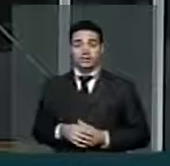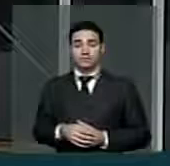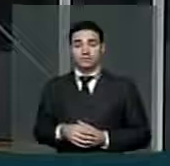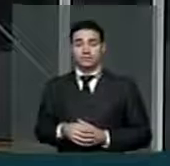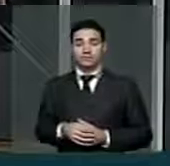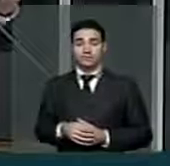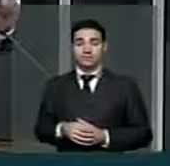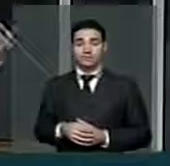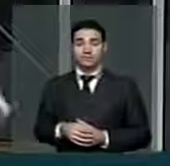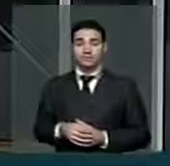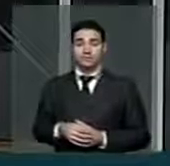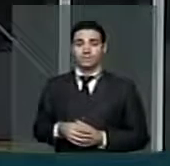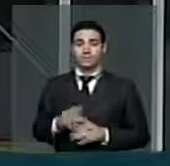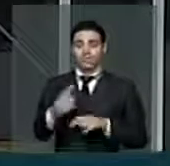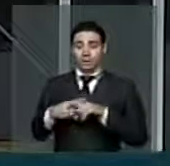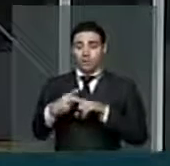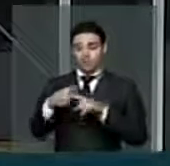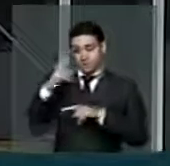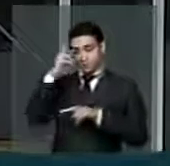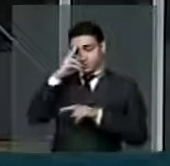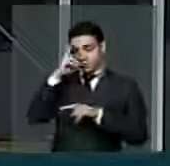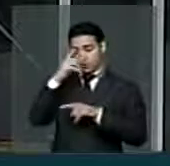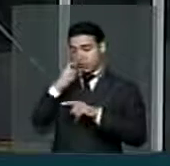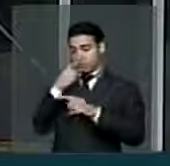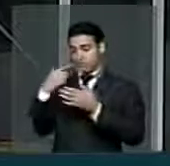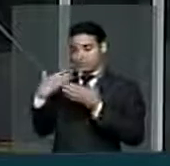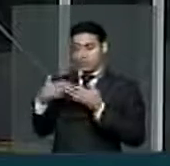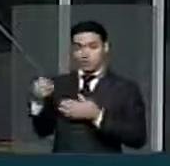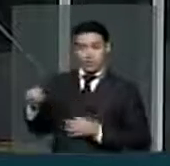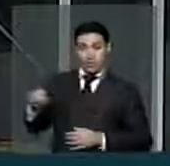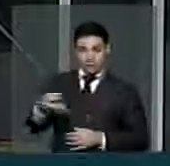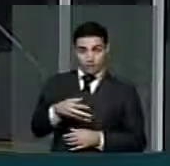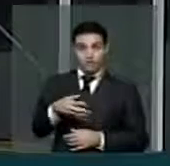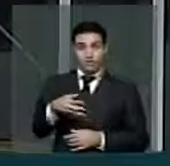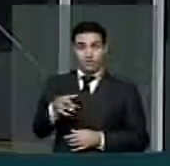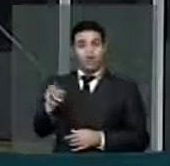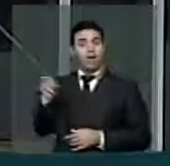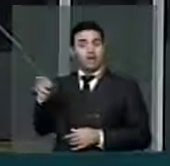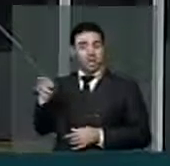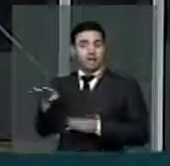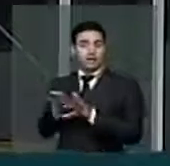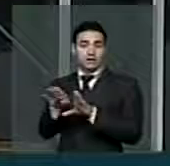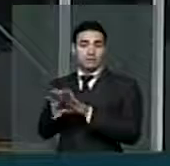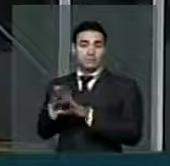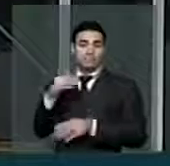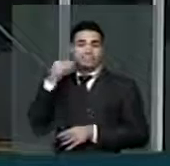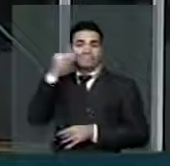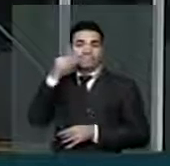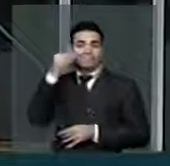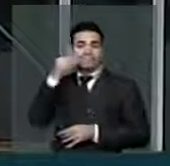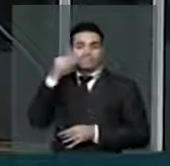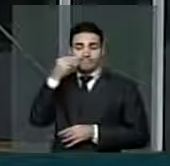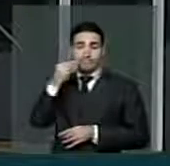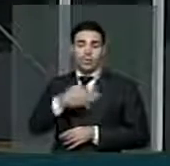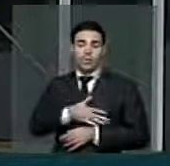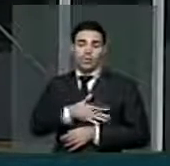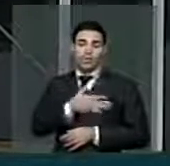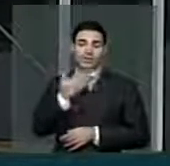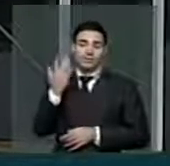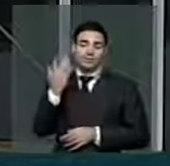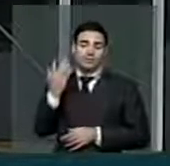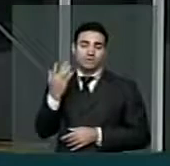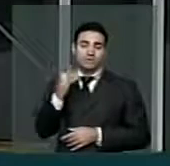Porque de história recente, ela também viveu este drama e